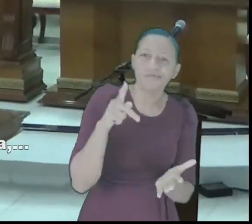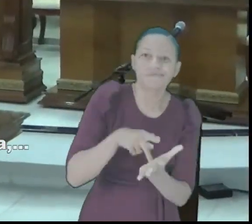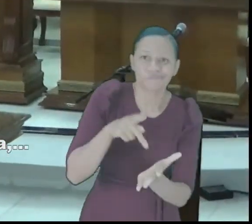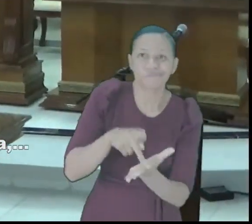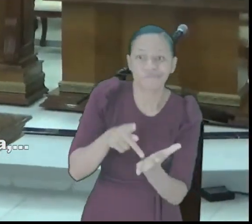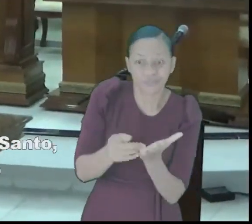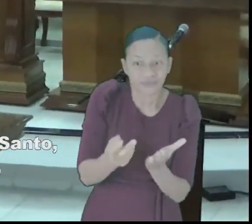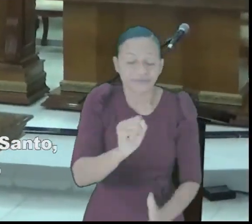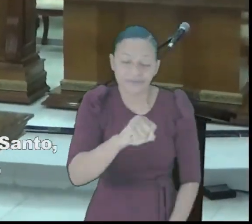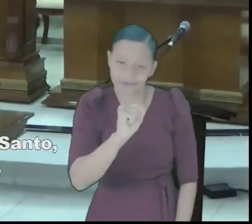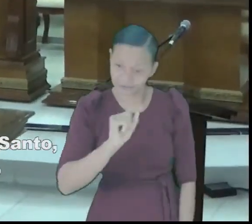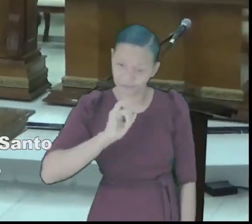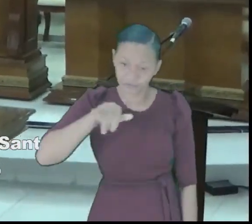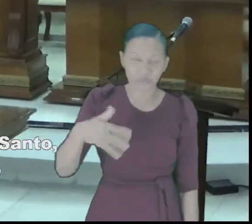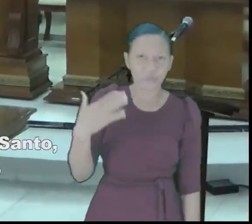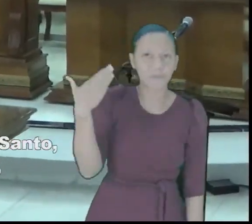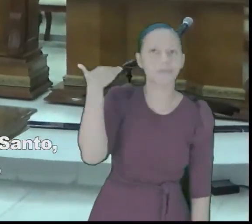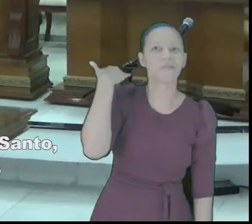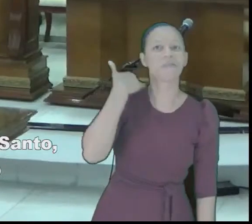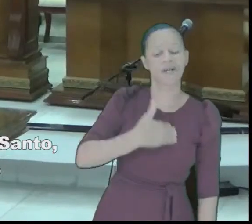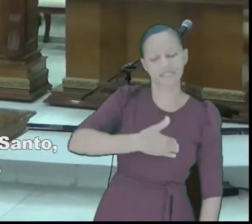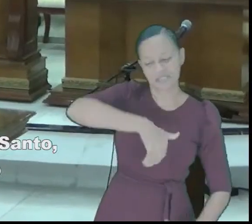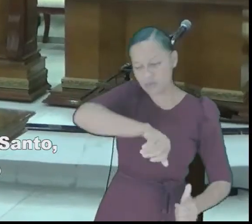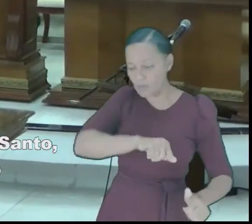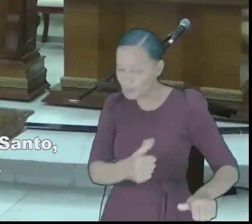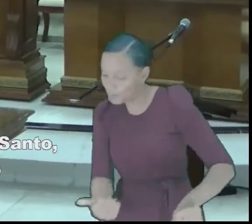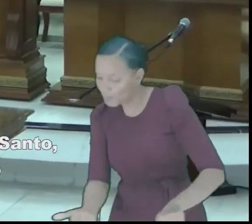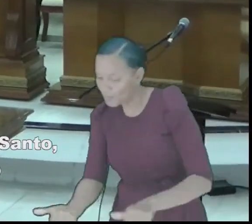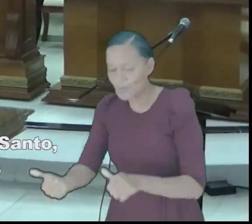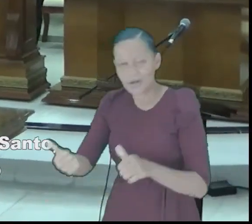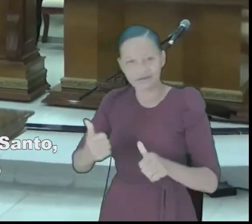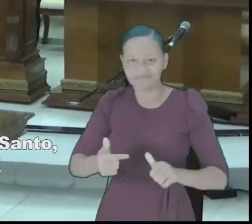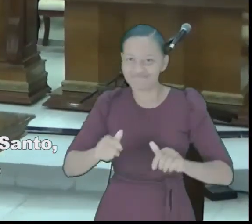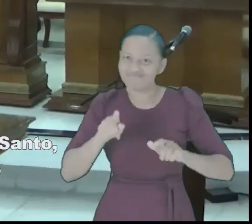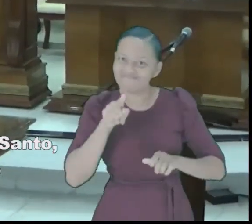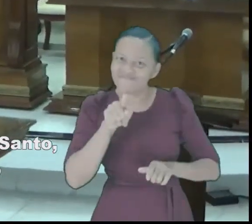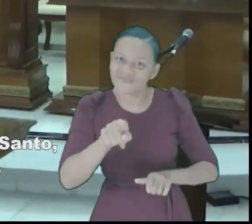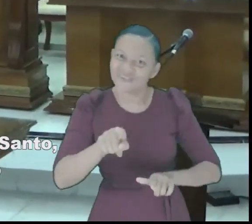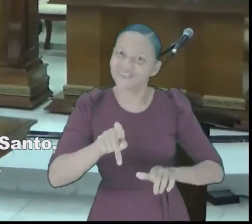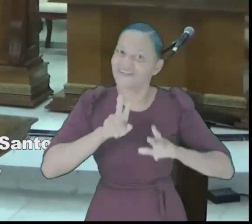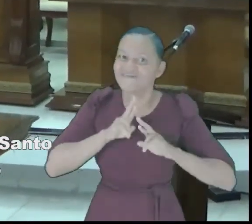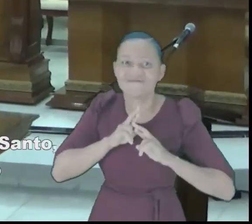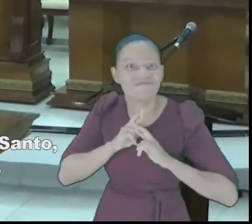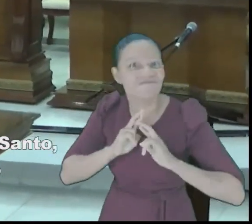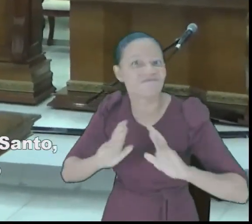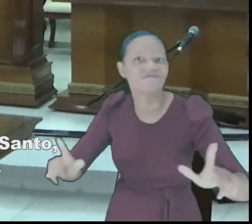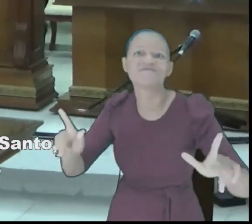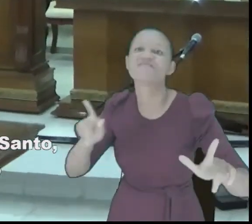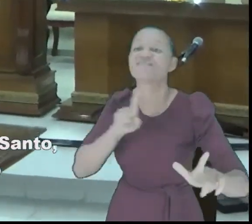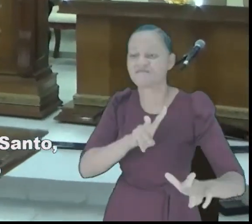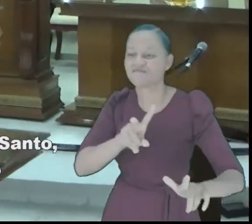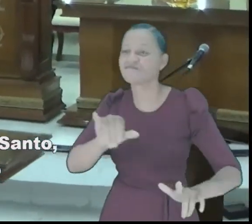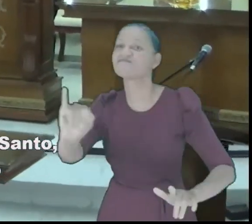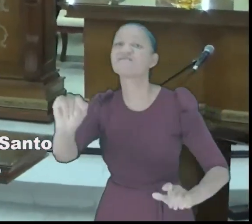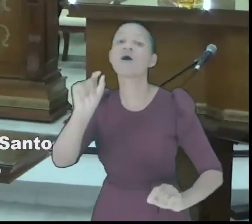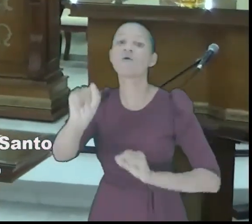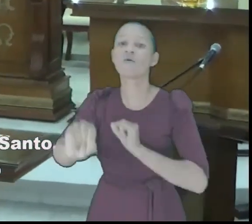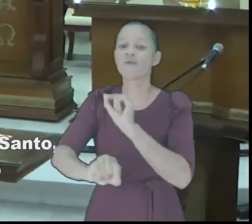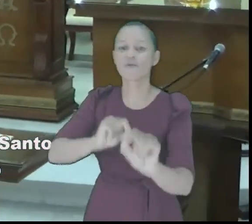batizou com água, mas vós sereis batizados com o